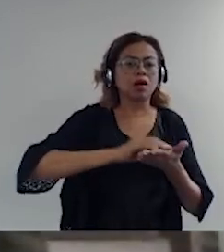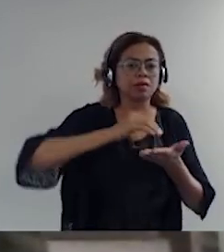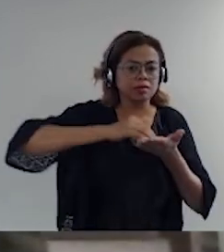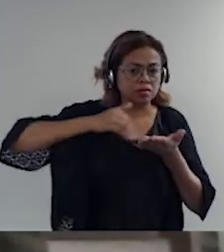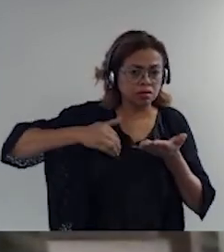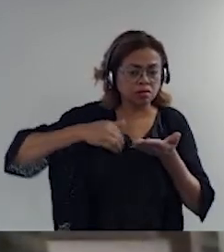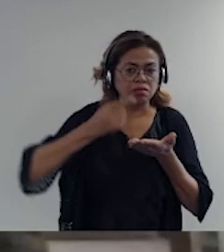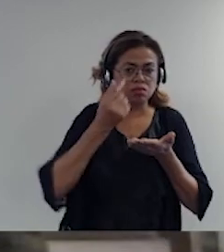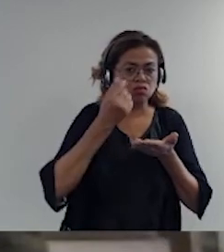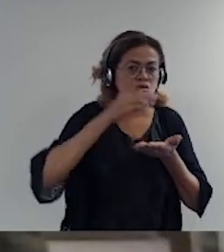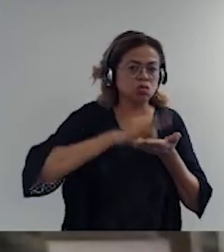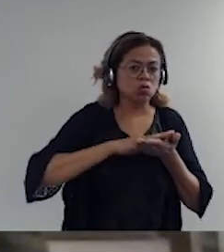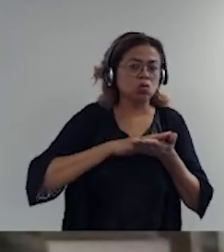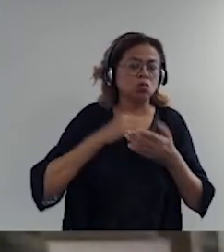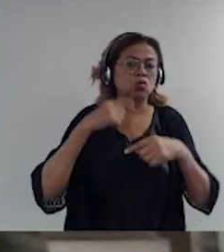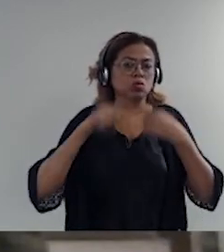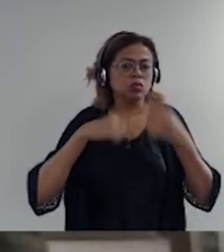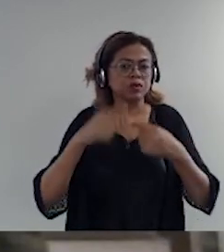constituída